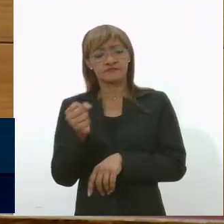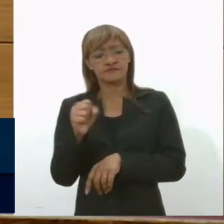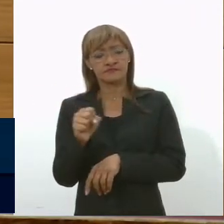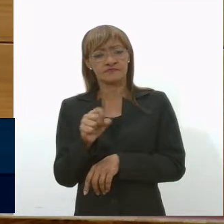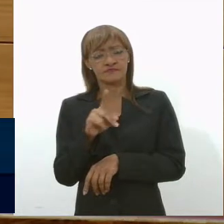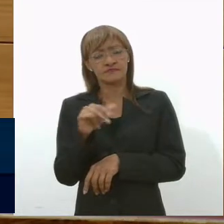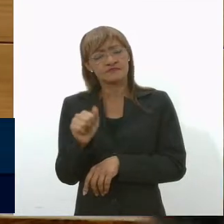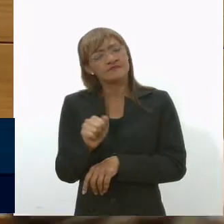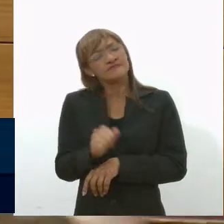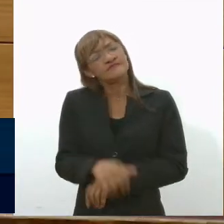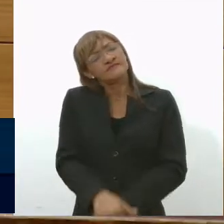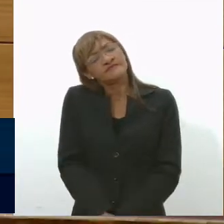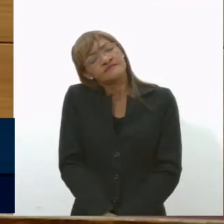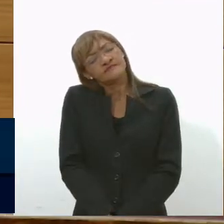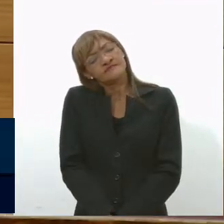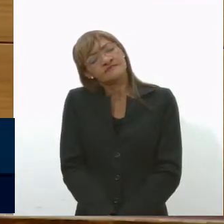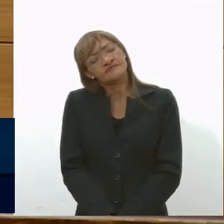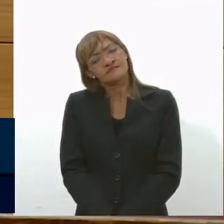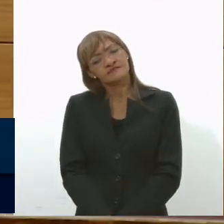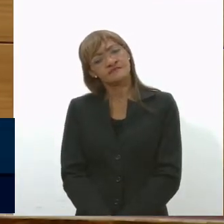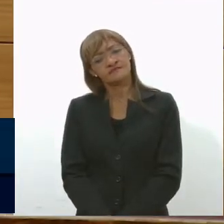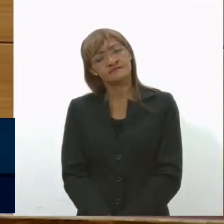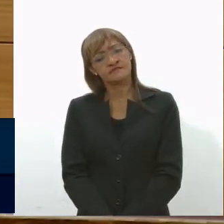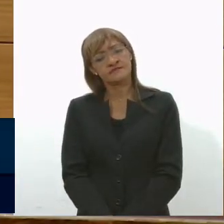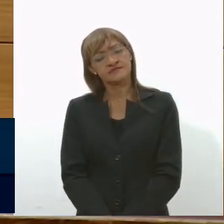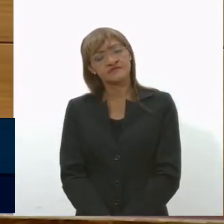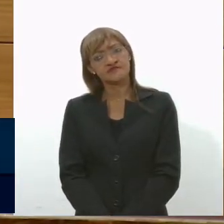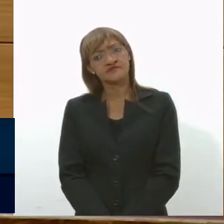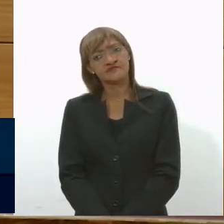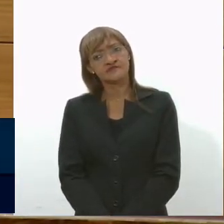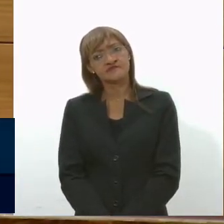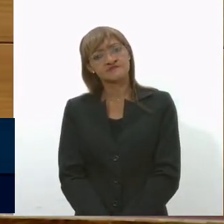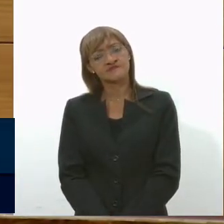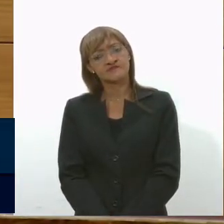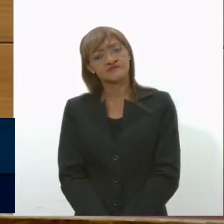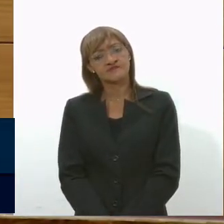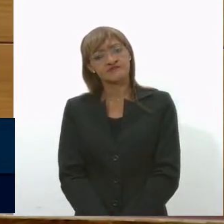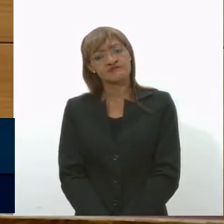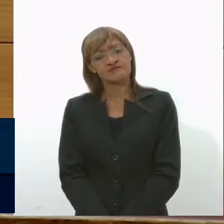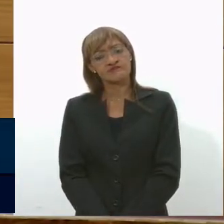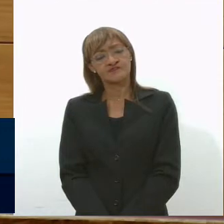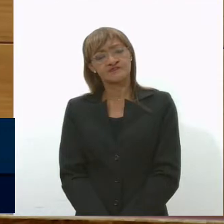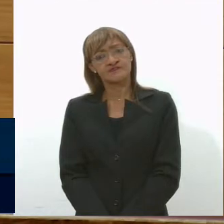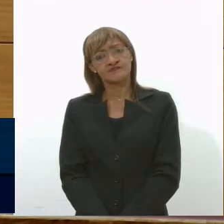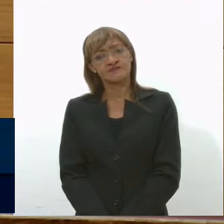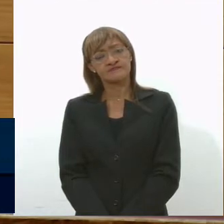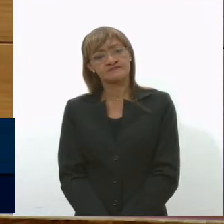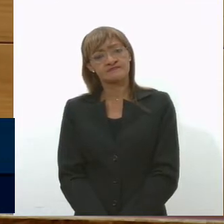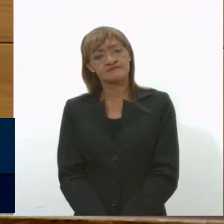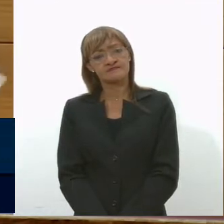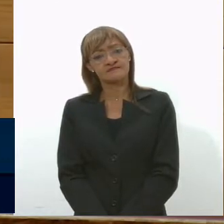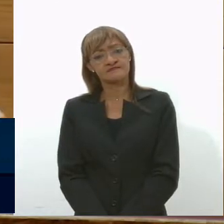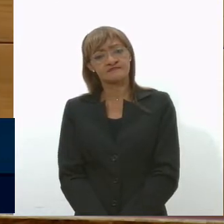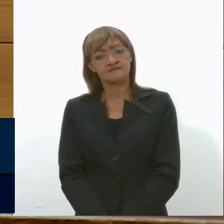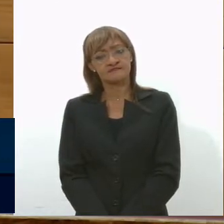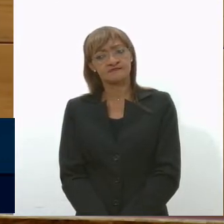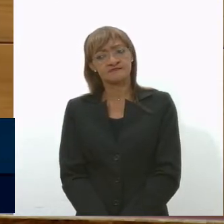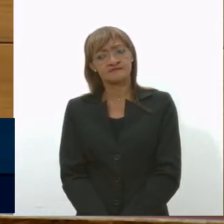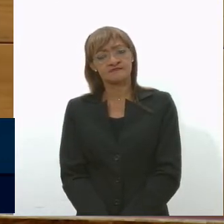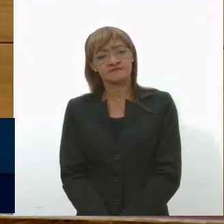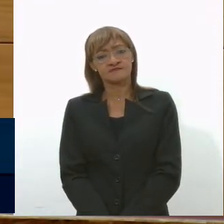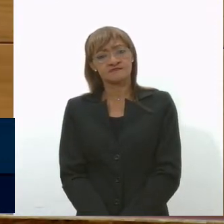de dezembro de 2021, com a presidência do deputado Luciano Bispo, secretariado pelos deputados Zezinho Sobral e Luciano Pimentel. Na ordem do